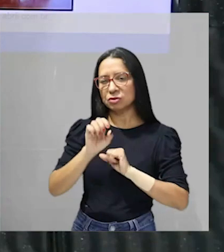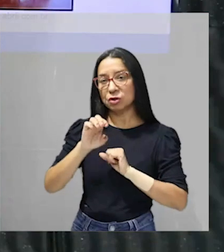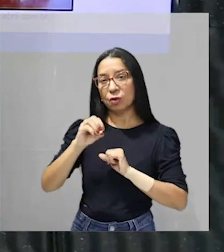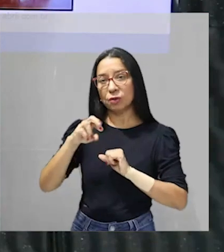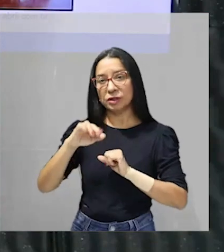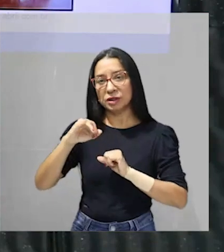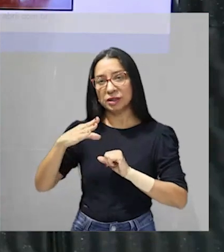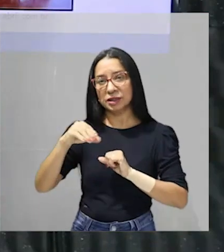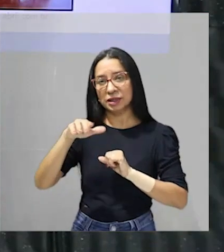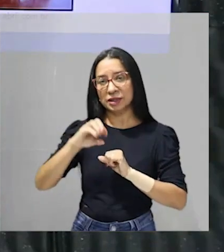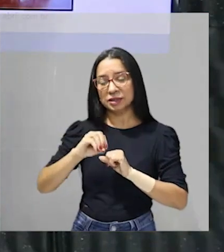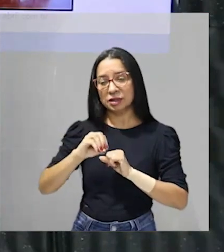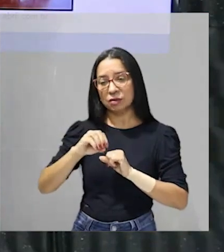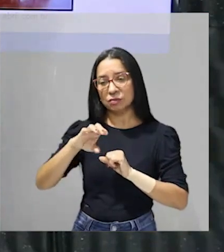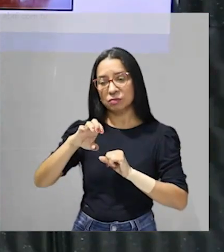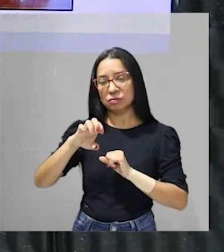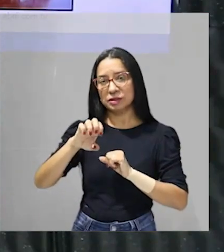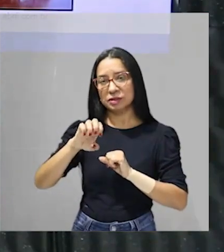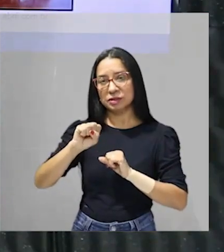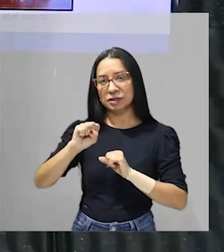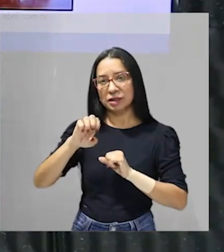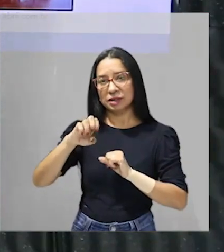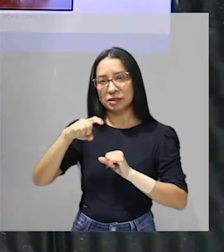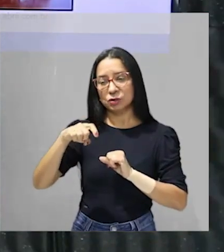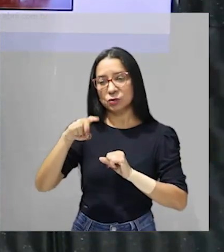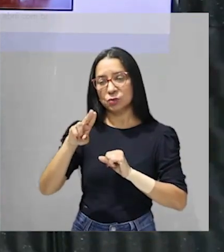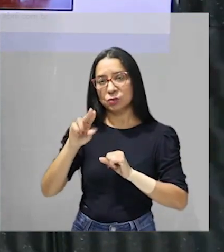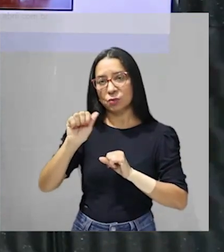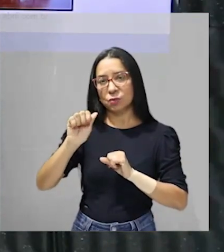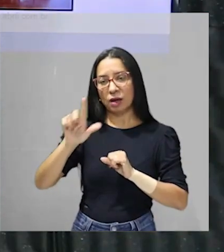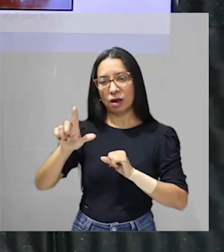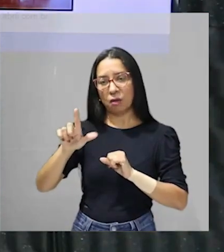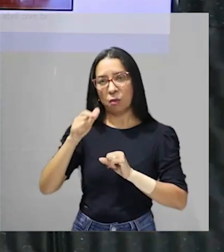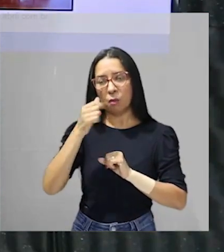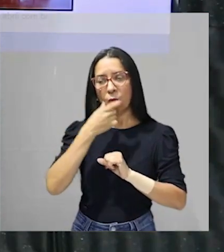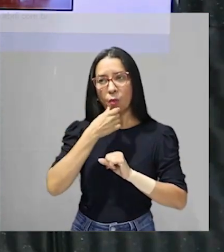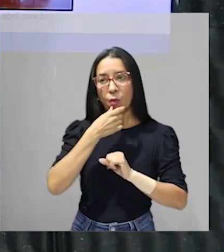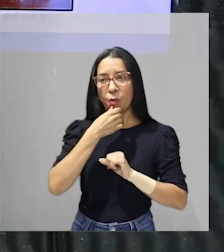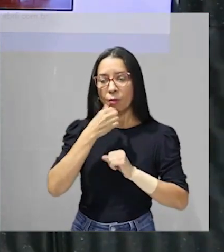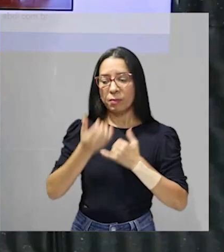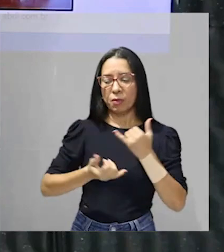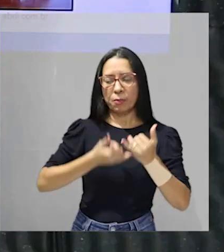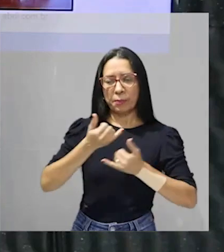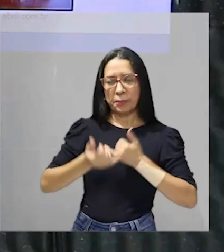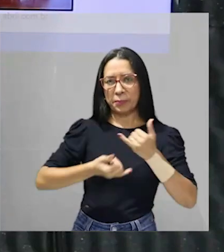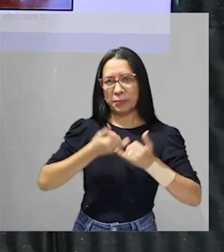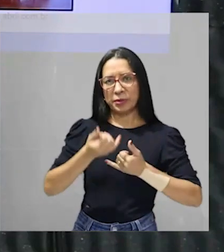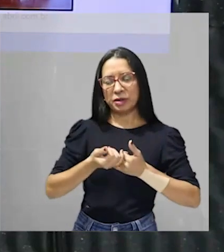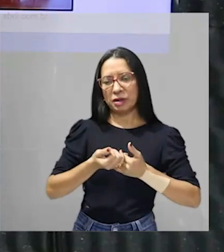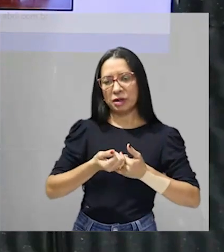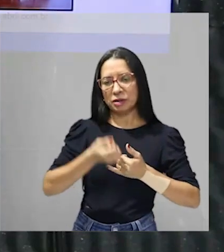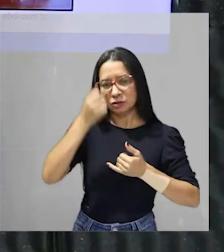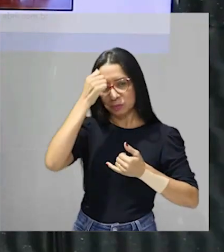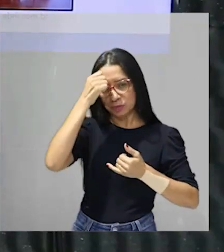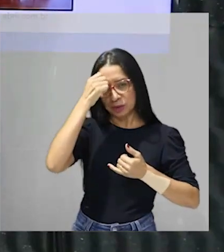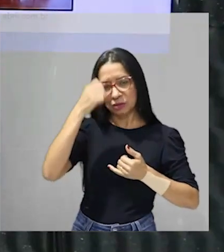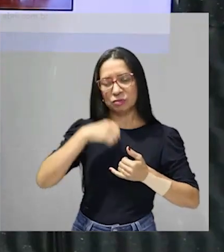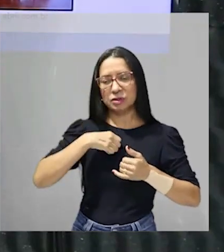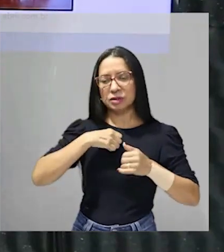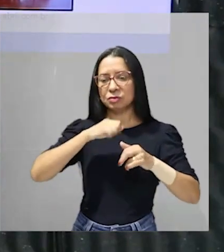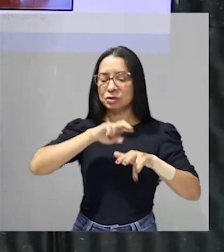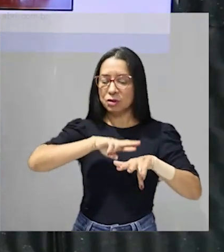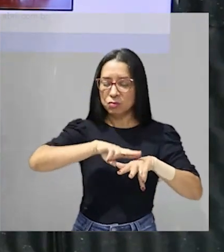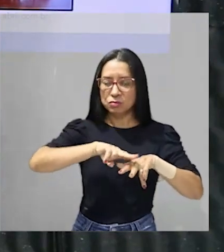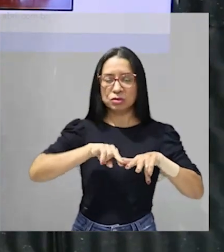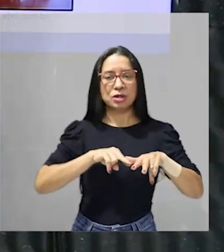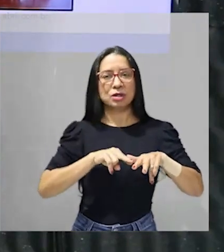não vai ser um menino por brincar de boneca que ele vai ter ali a sua sexualidade colocada em questão mas nós vivemos